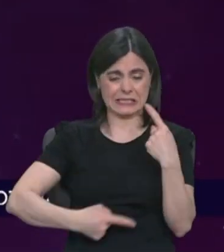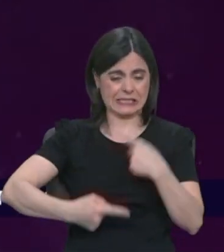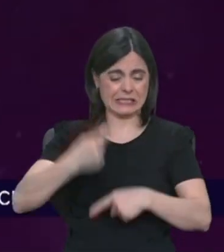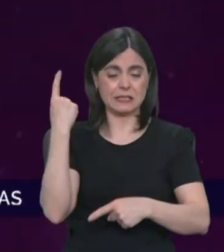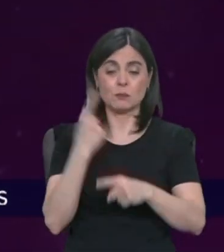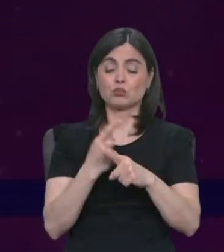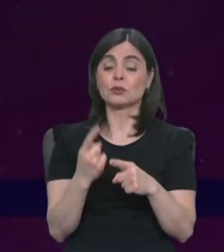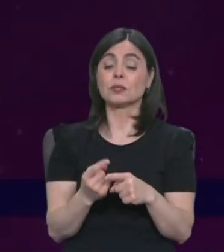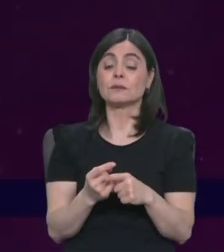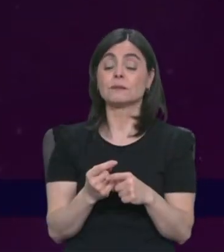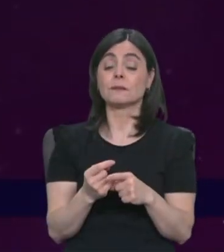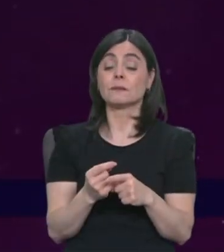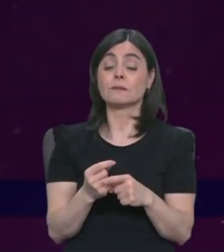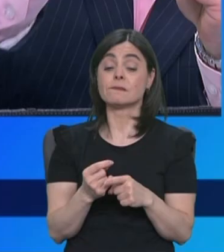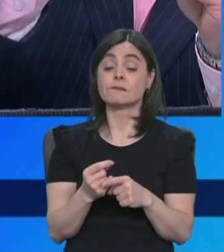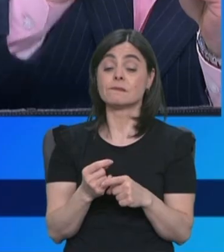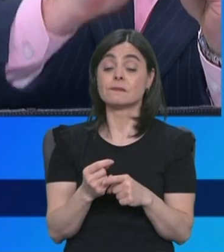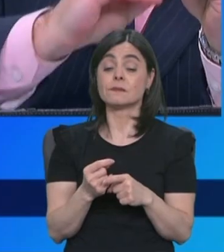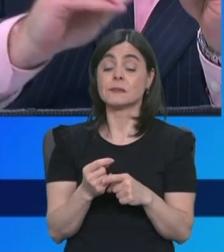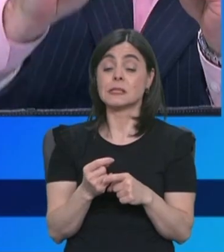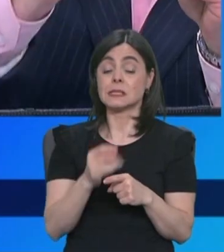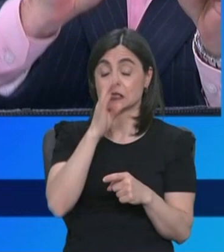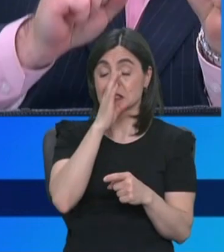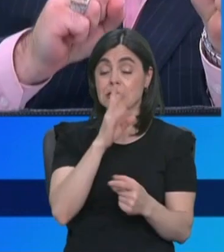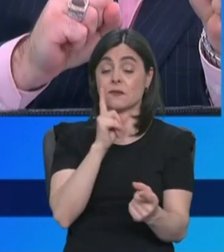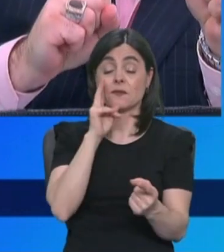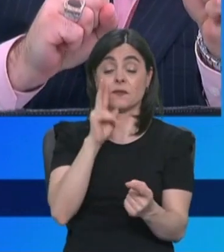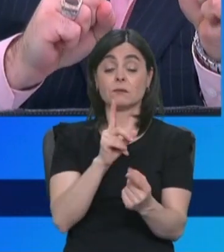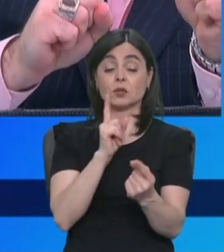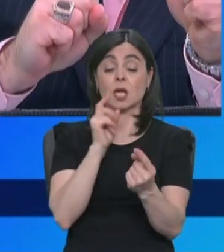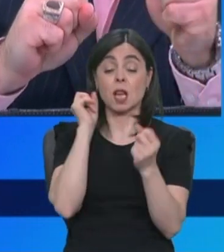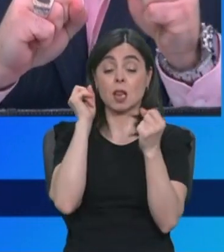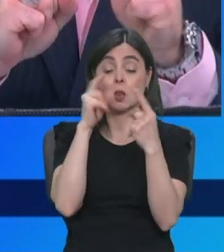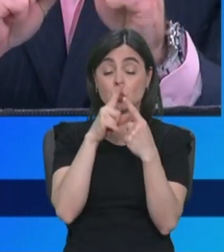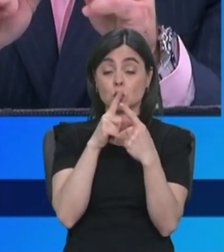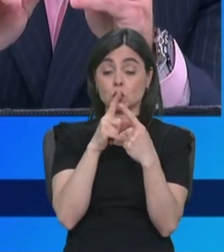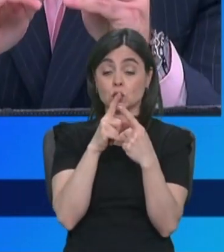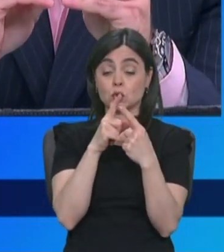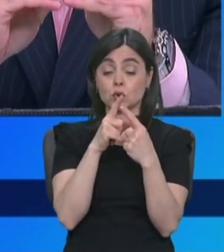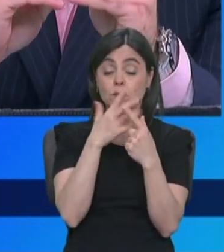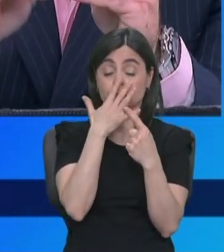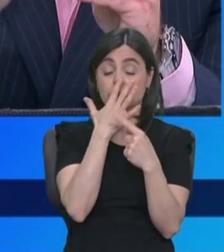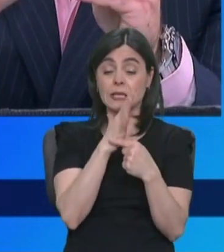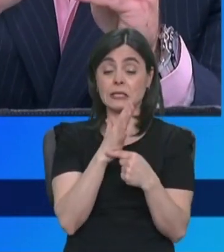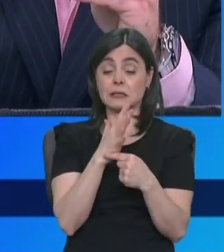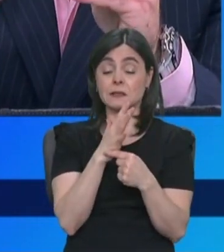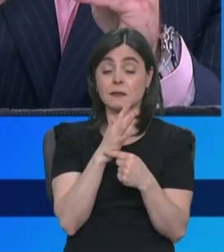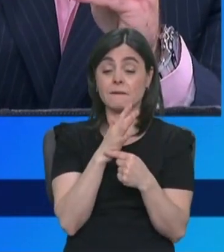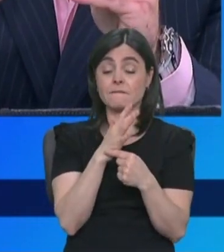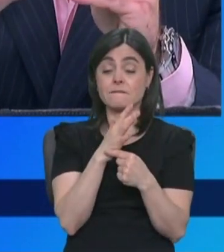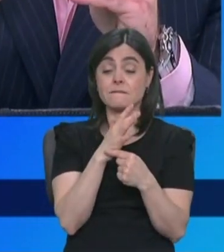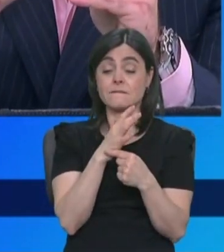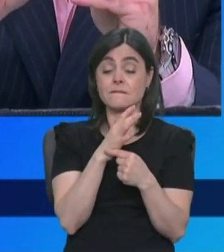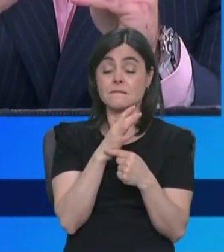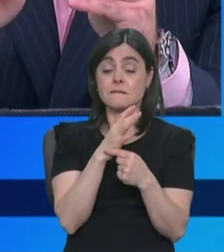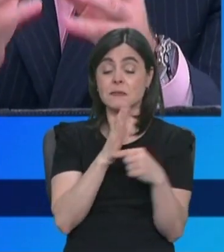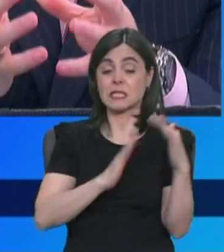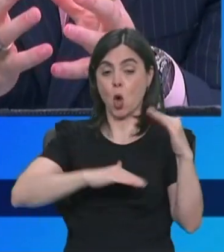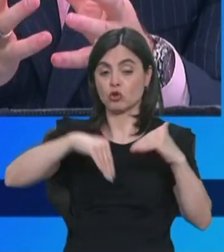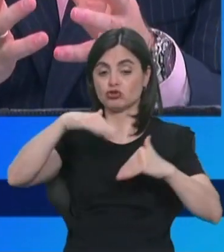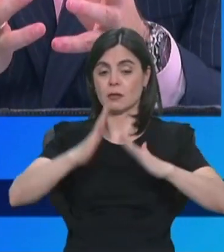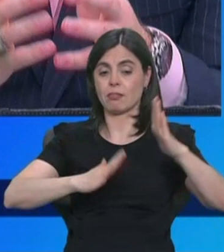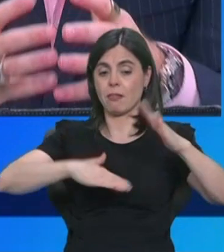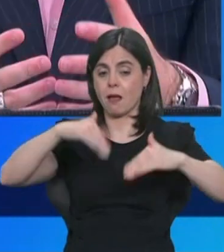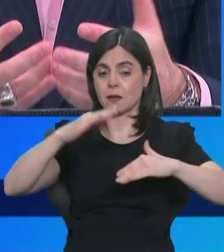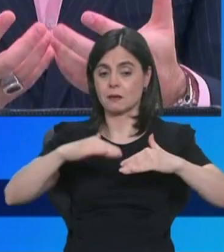esquisita, porque quando recebemos a luz desta magnetar aqui nos telescópios da Terra, ela parece que esta estrela está a oscilar. Ela